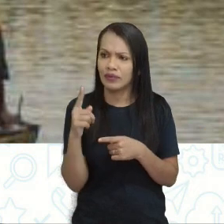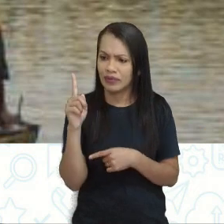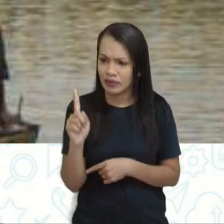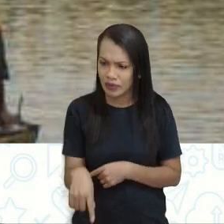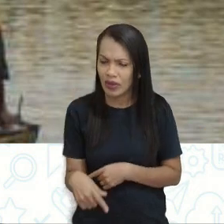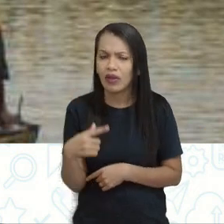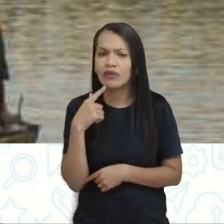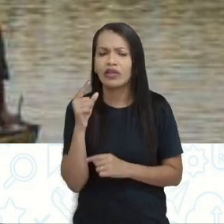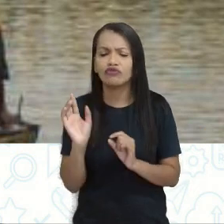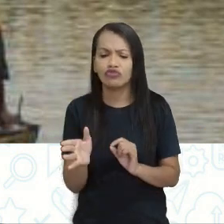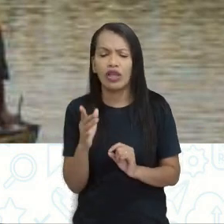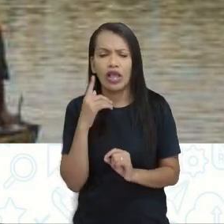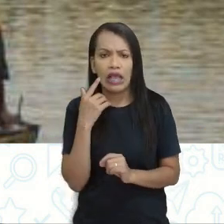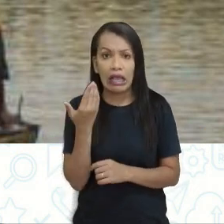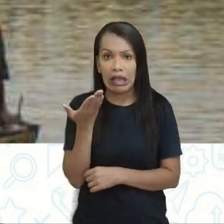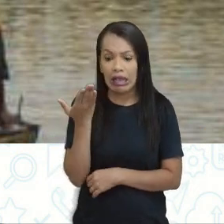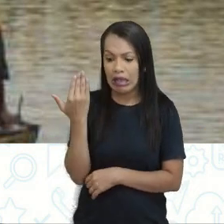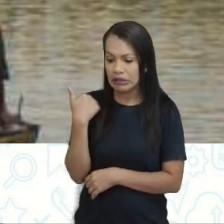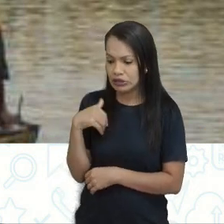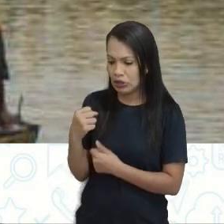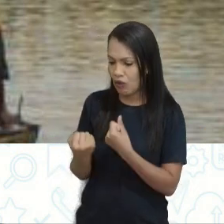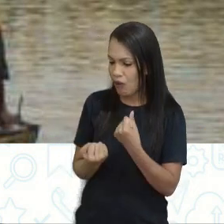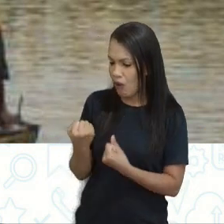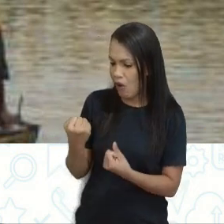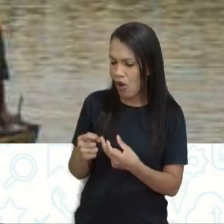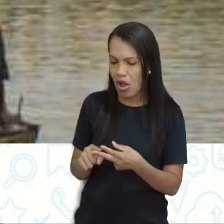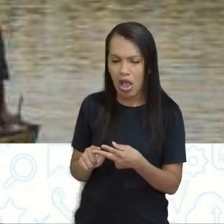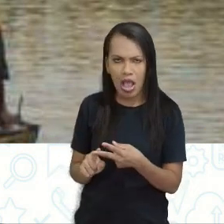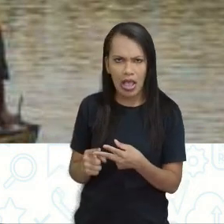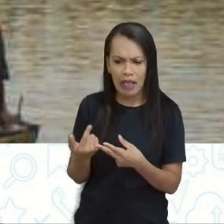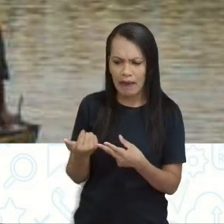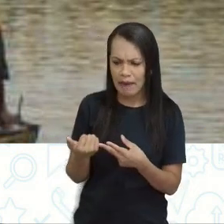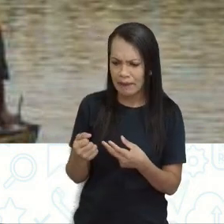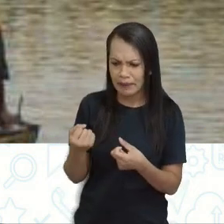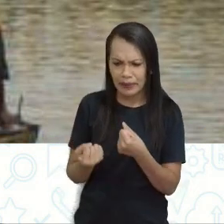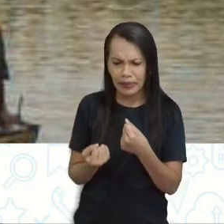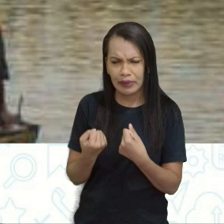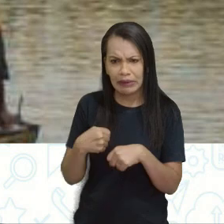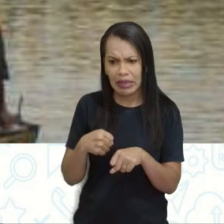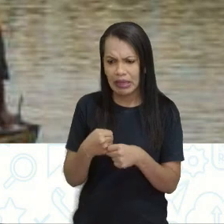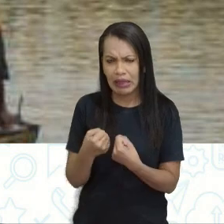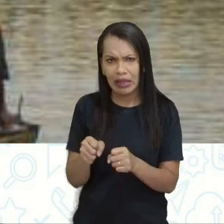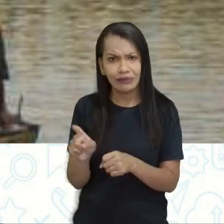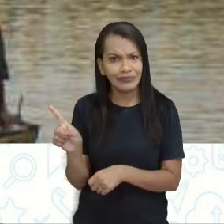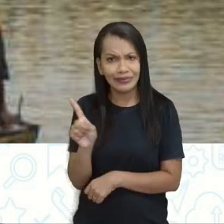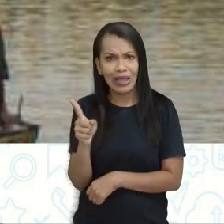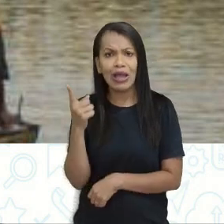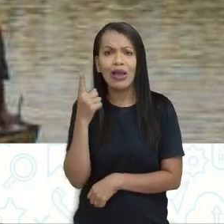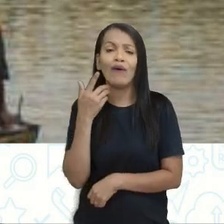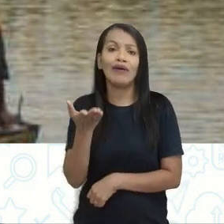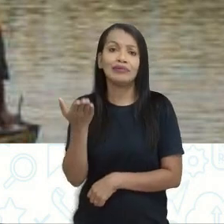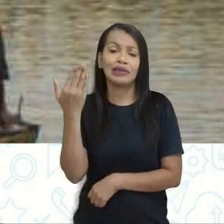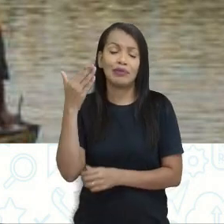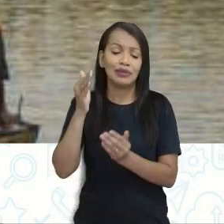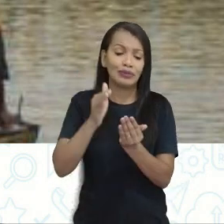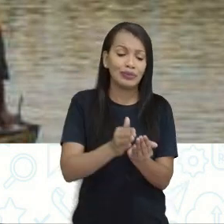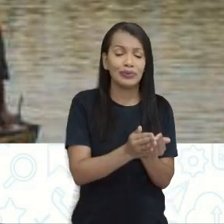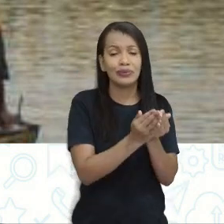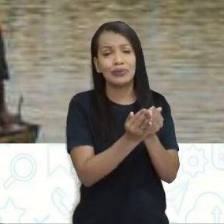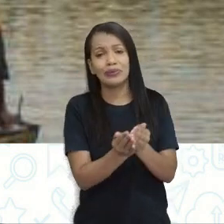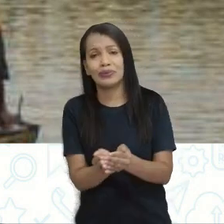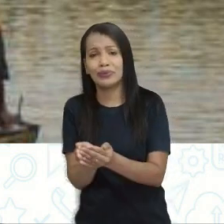meio de transporte, né, para que chegasse mercadorias e tudo. E se você vê, né, o centro mesmo da cidade,